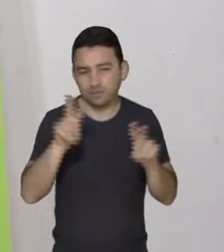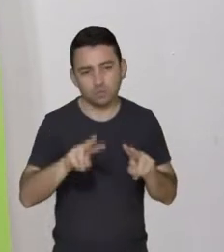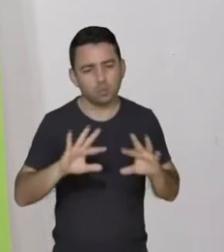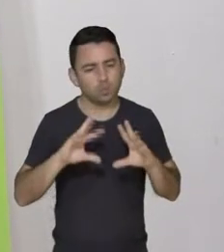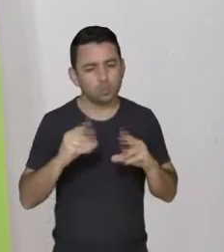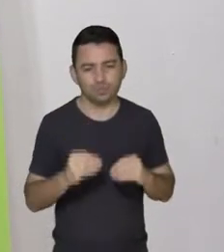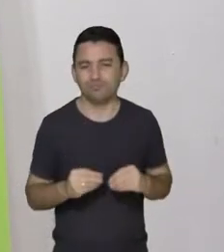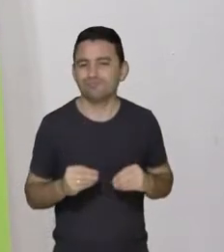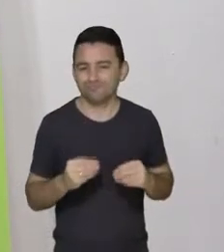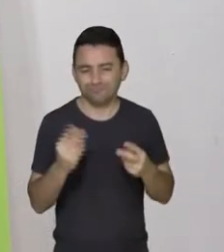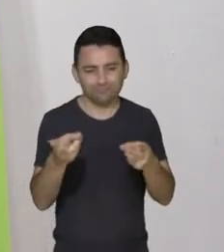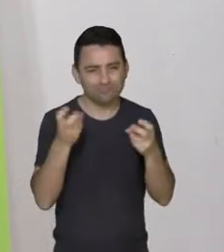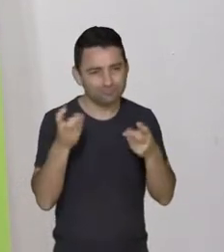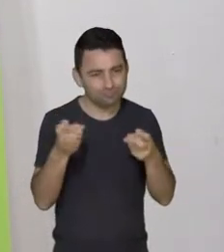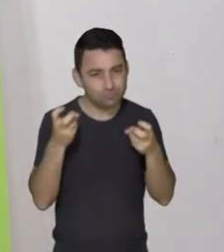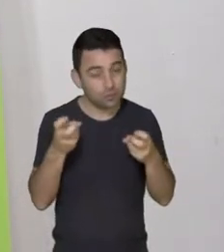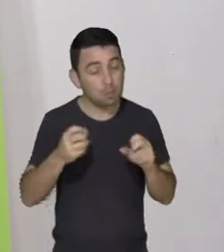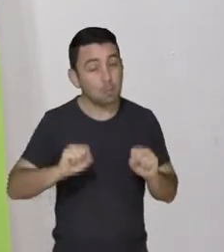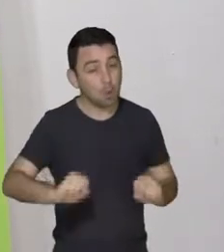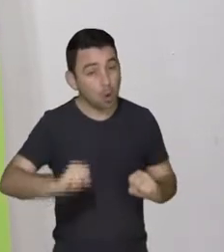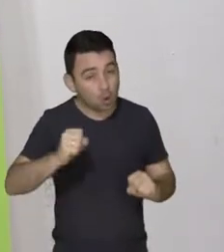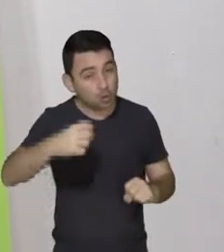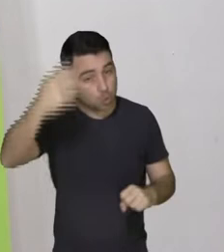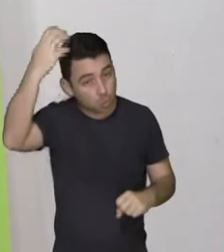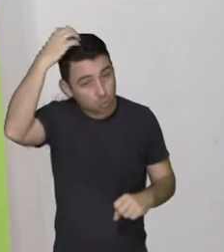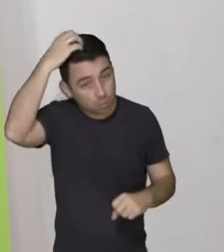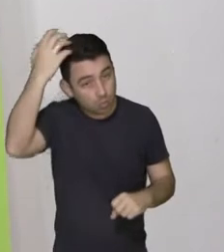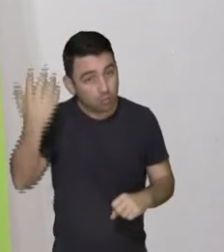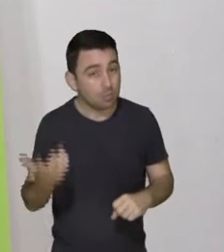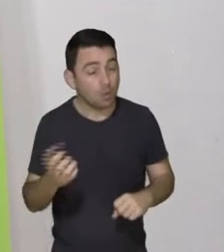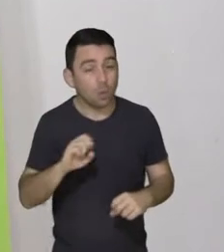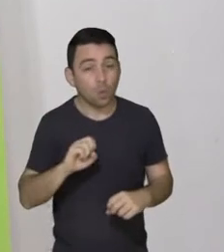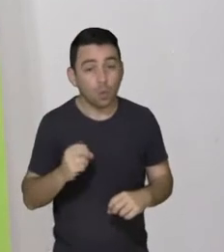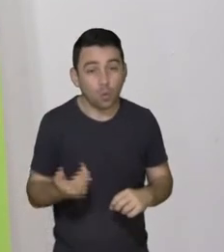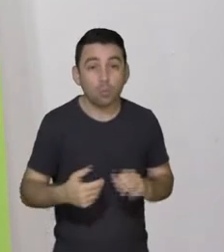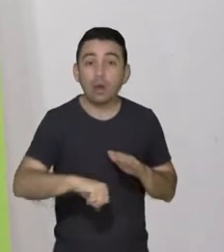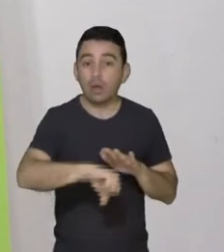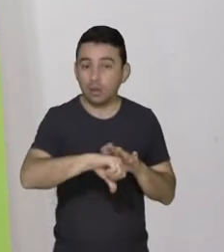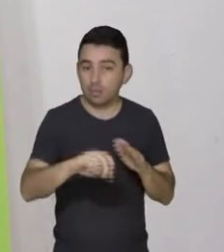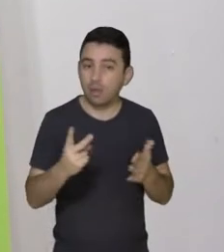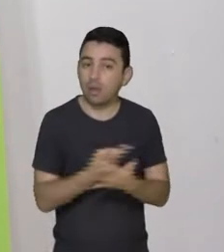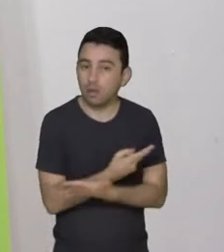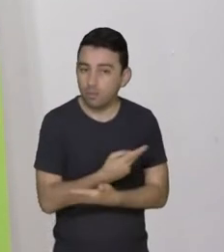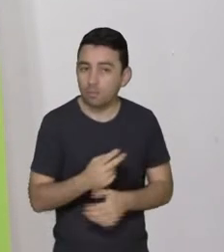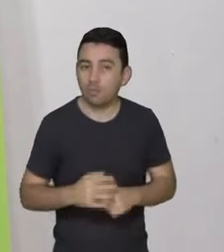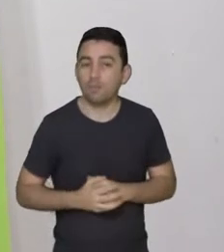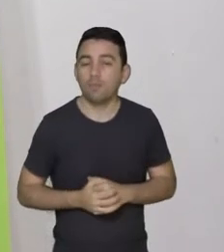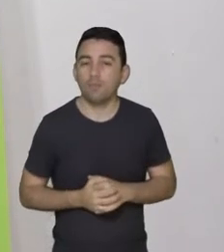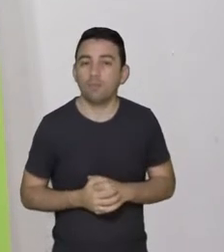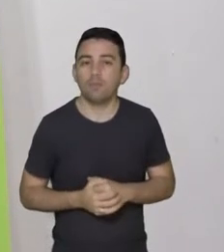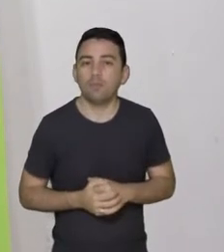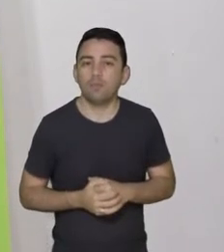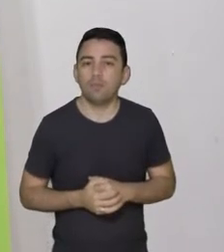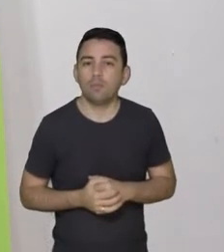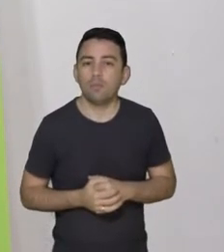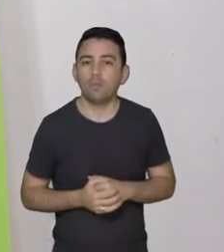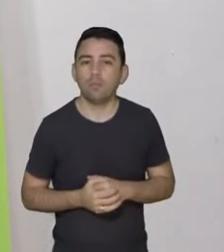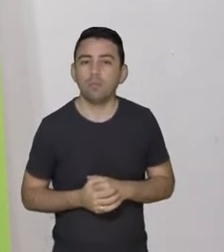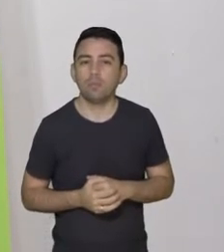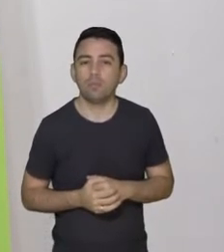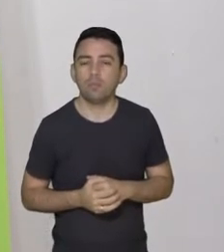como eu falei ou de forma culposa ou de forma dolosa mas né